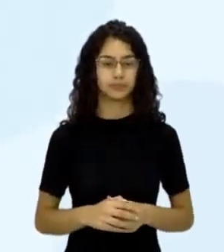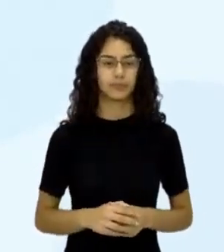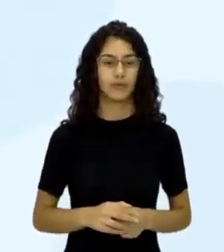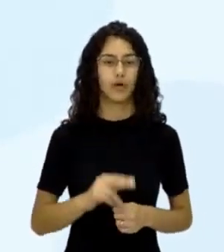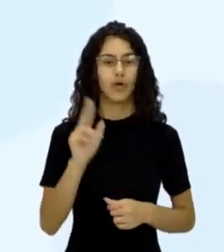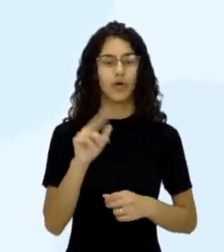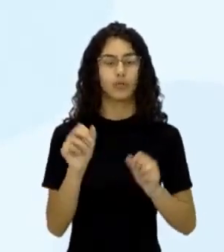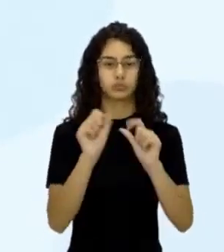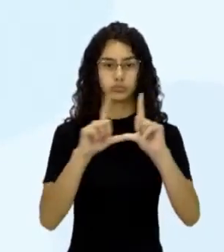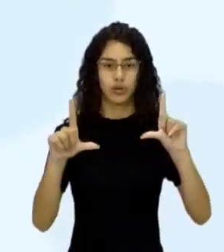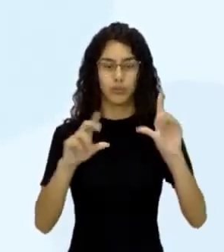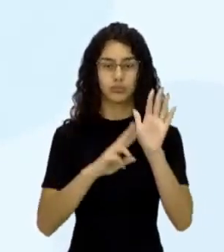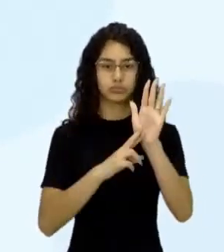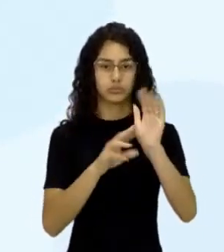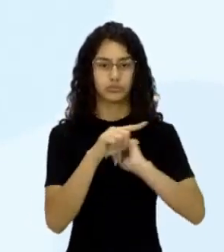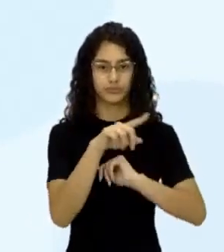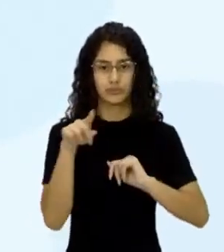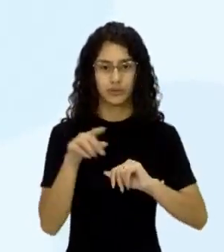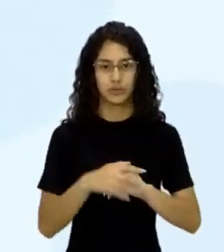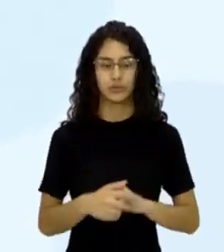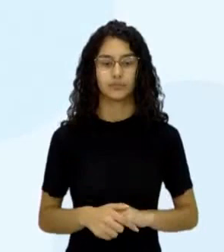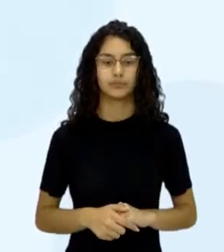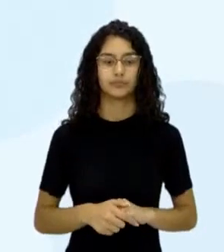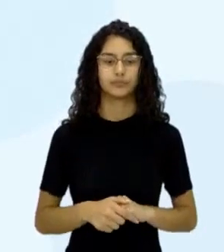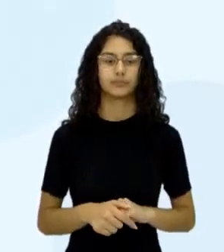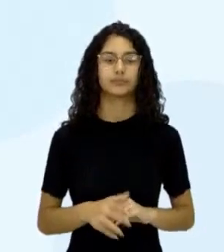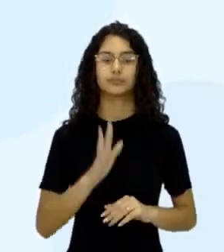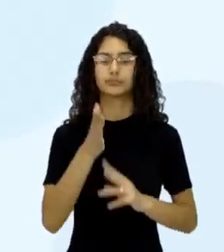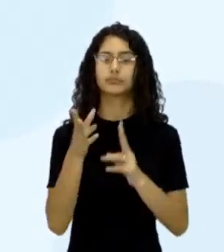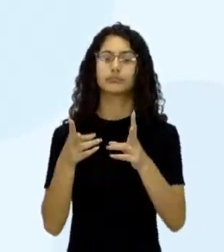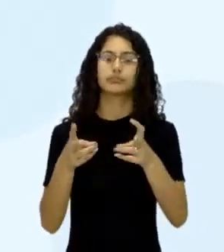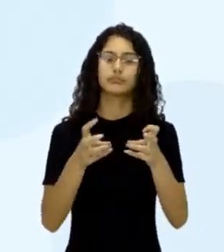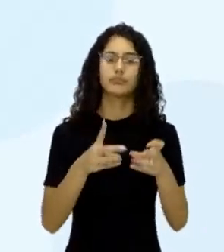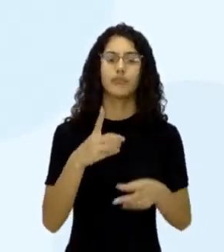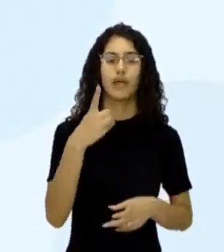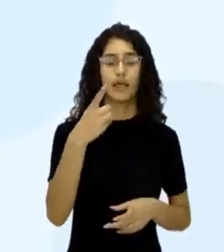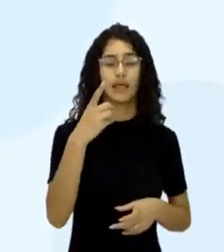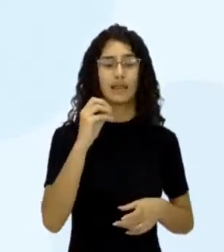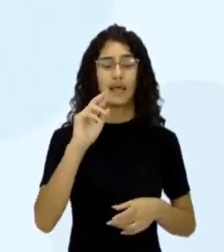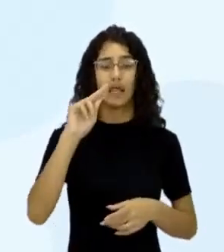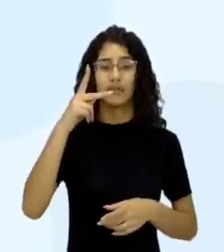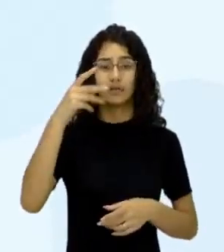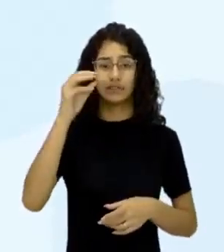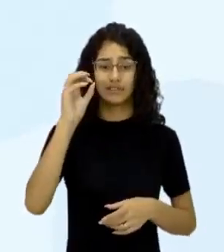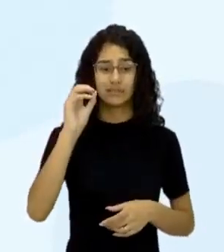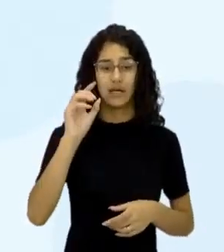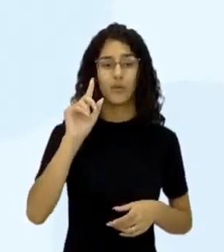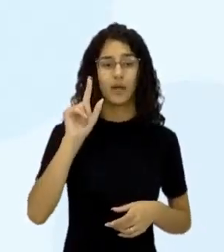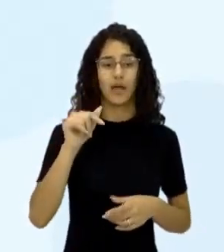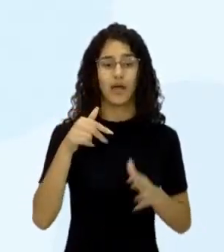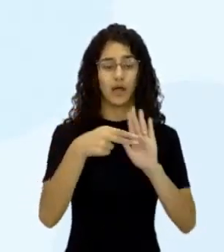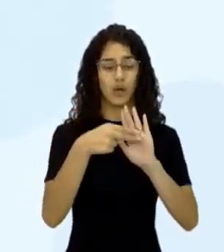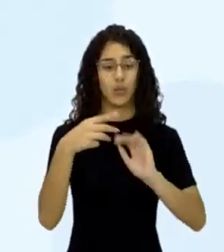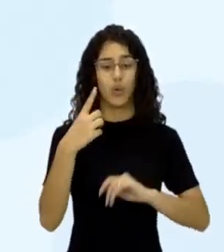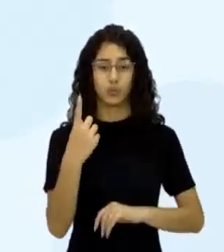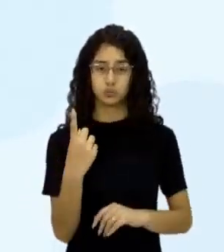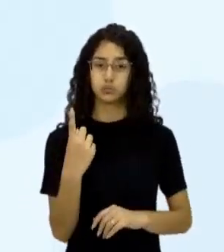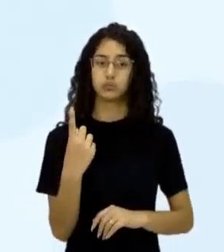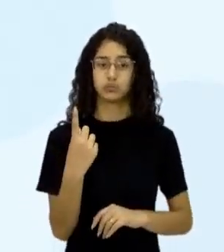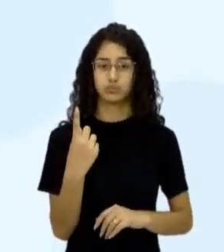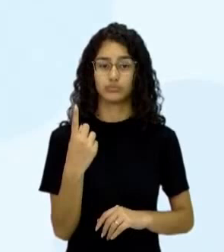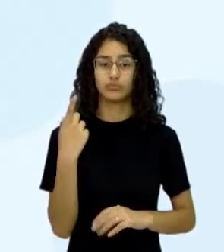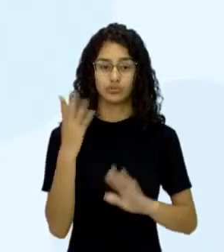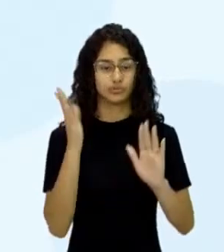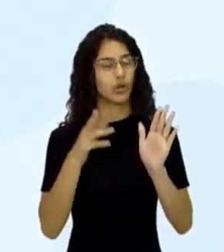usar esse espaço aqui para mostrar para vocês. A gente já percebeu, ó, que 10 elevado a 0 é a mesma coisa que 1, né, pessoal?